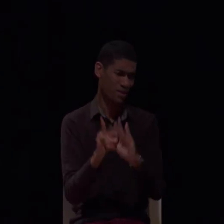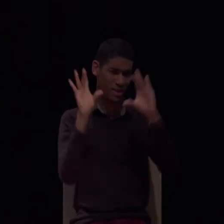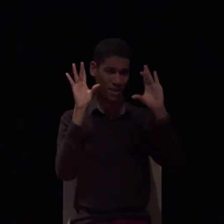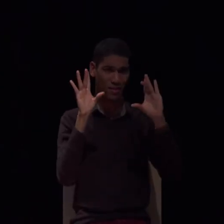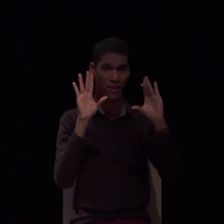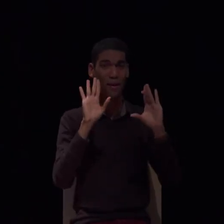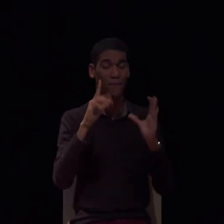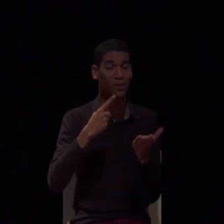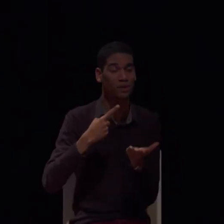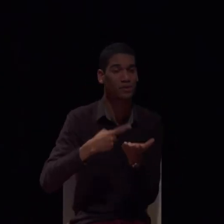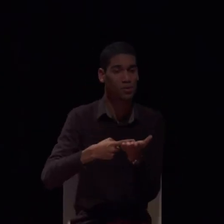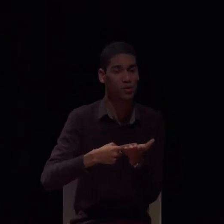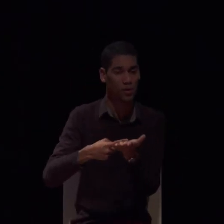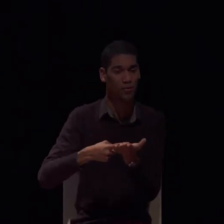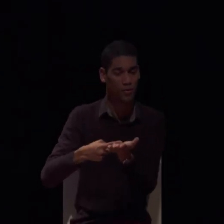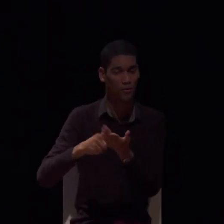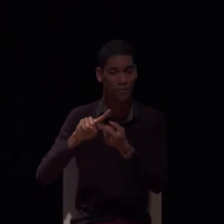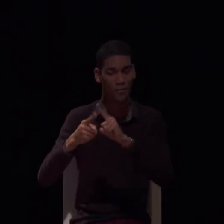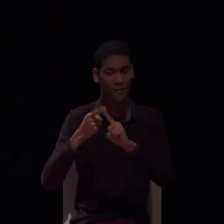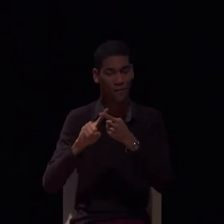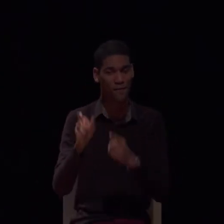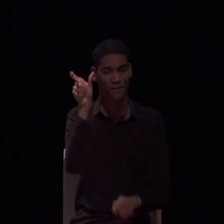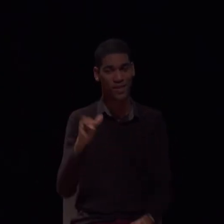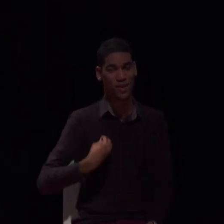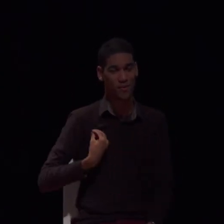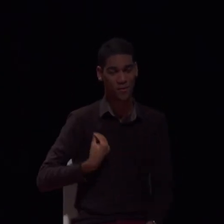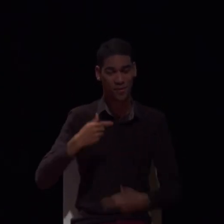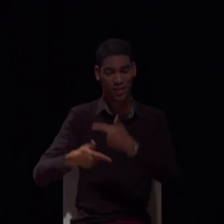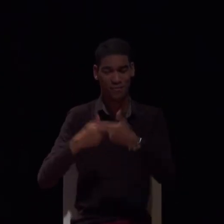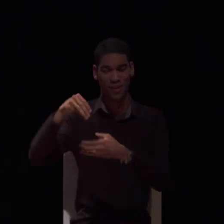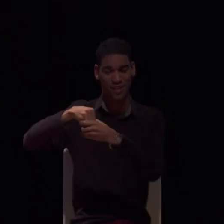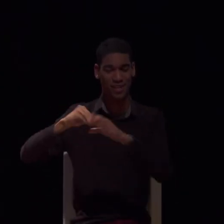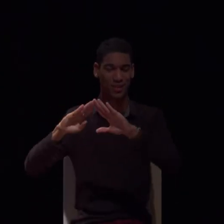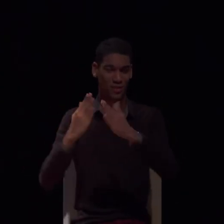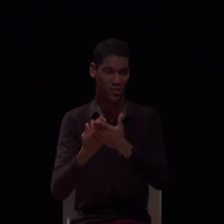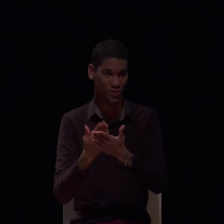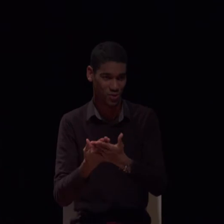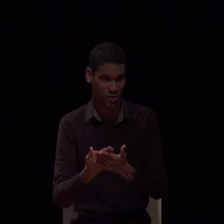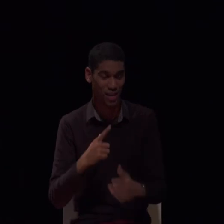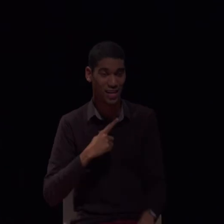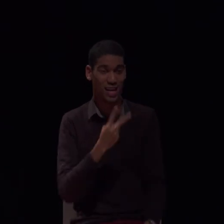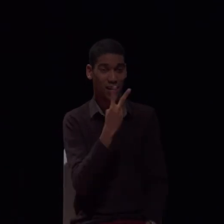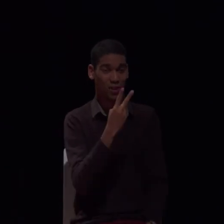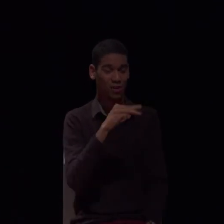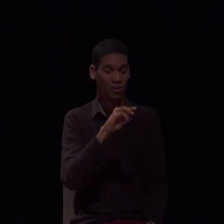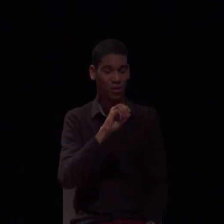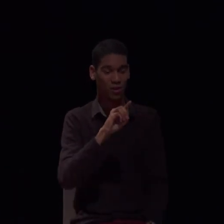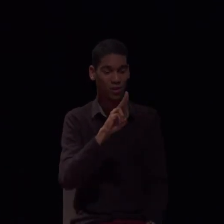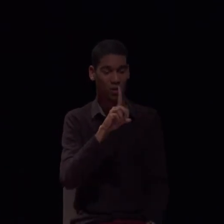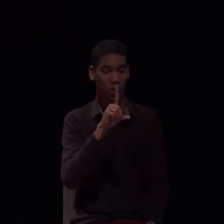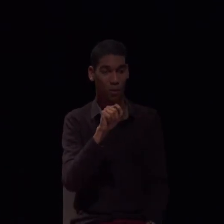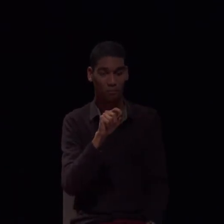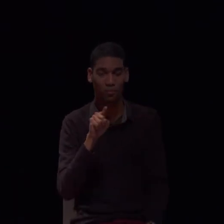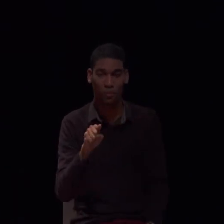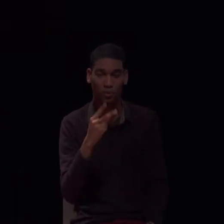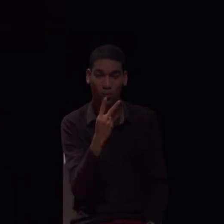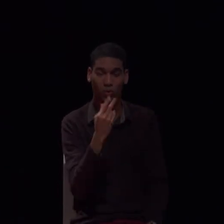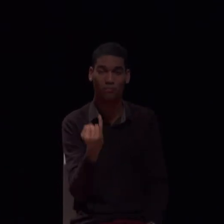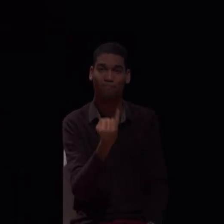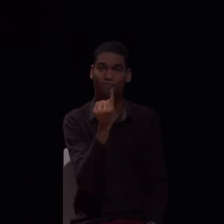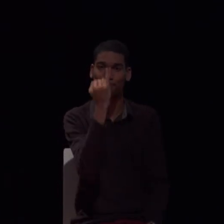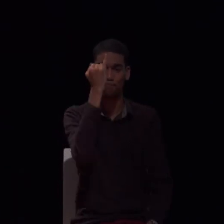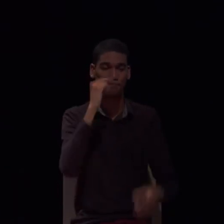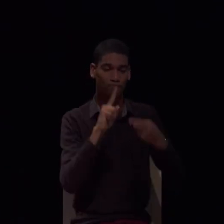com a realidade desses professores e dois módulos a gente considerava bastante importante o